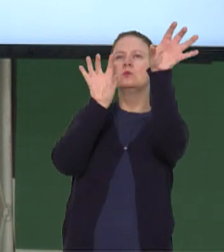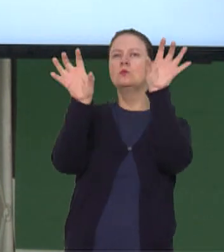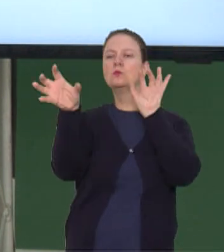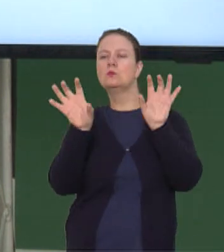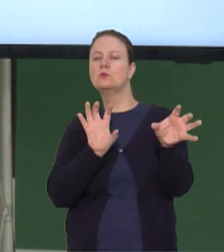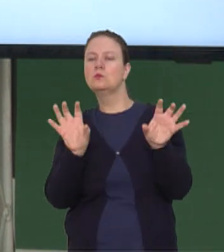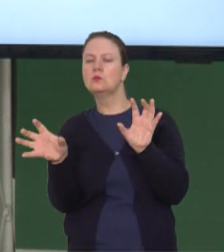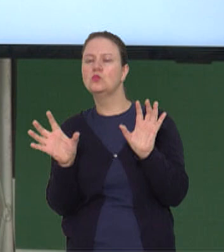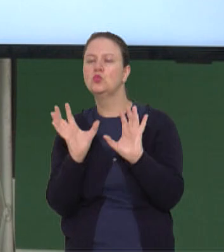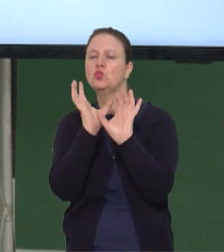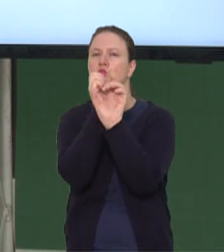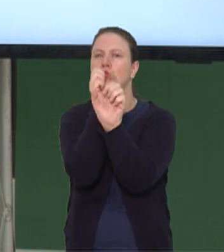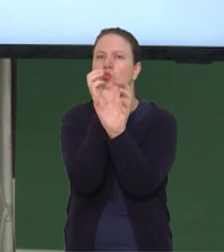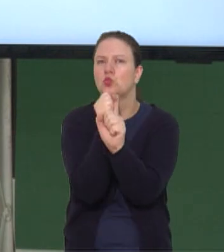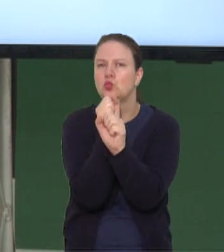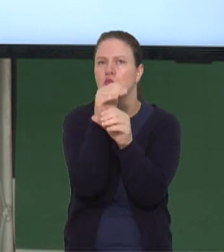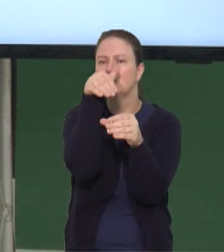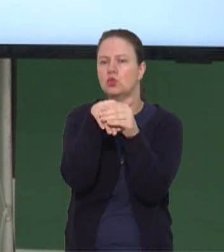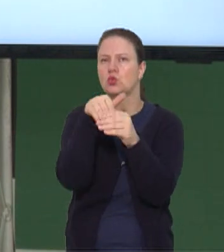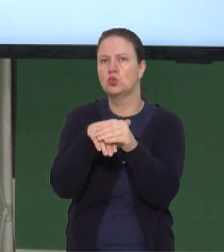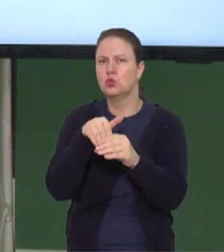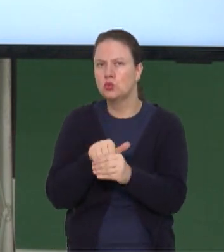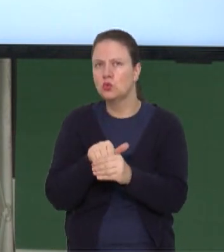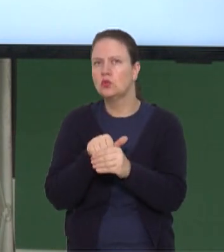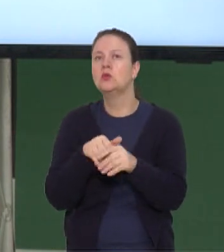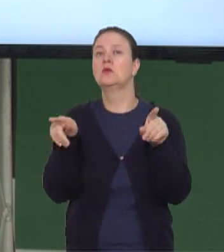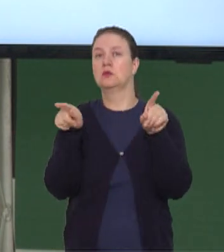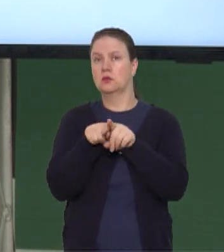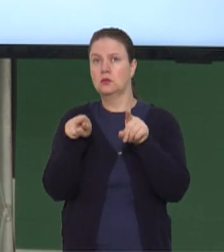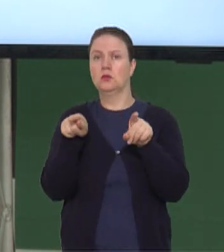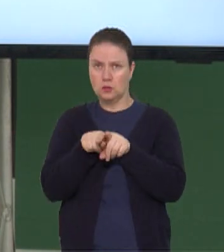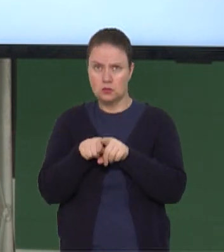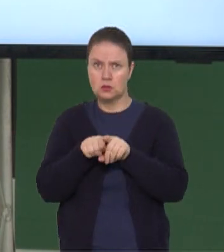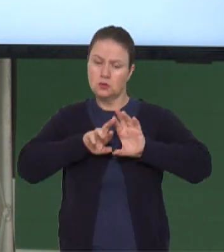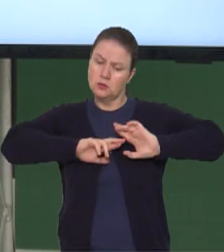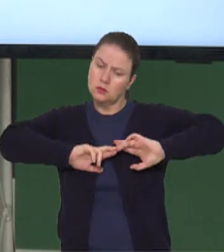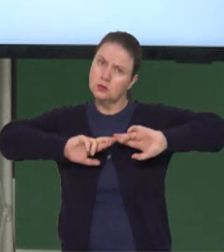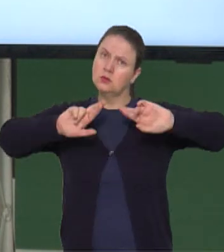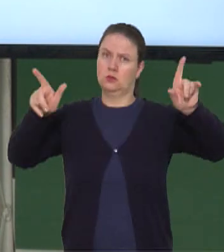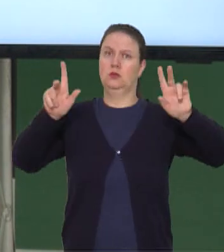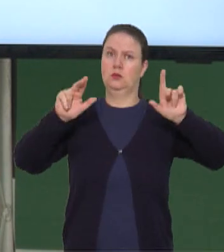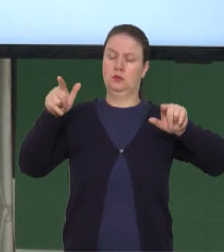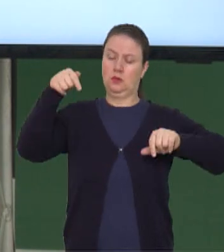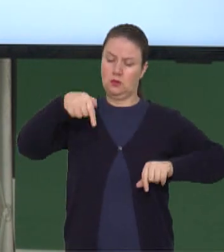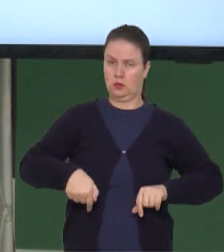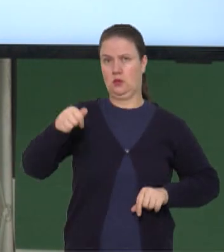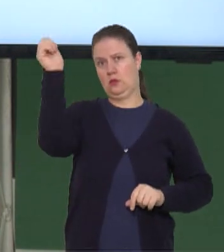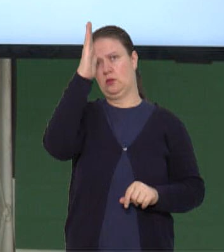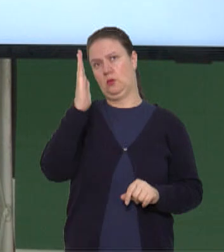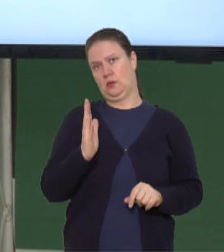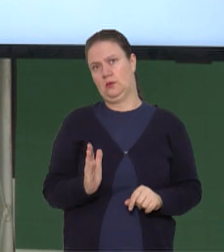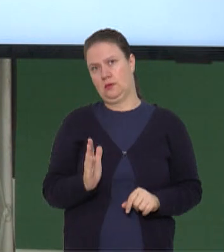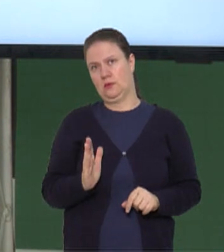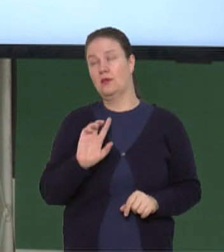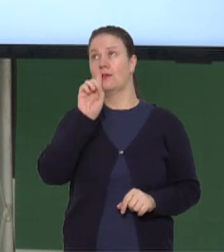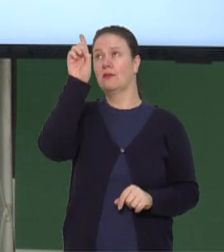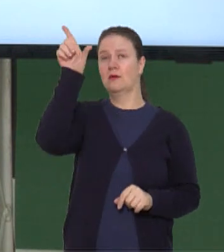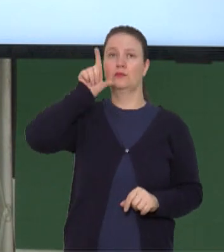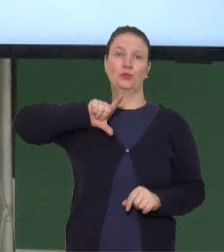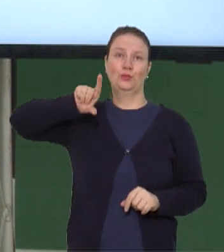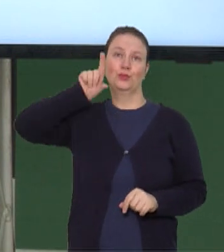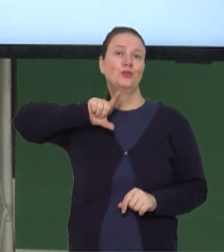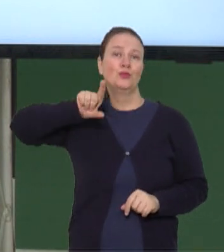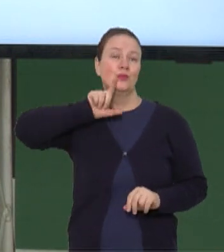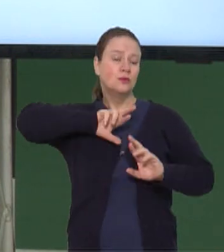contagem de votos e agrupam o seu eleitorado, né? E é diferente do sistema brasileiro, até porque a eleição nos